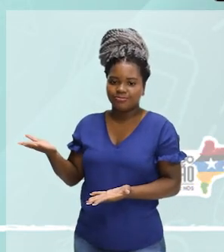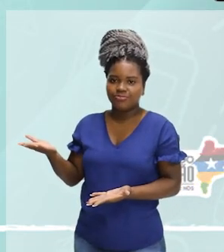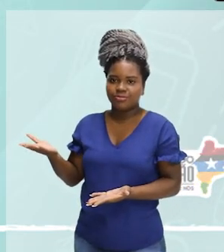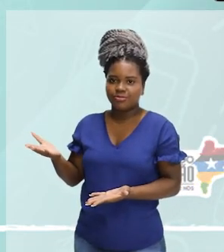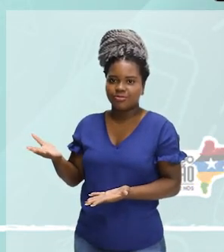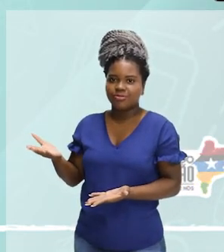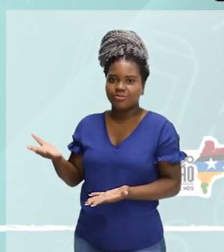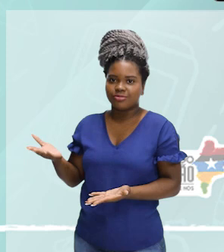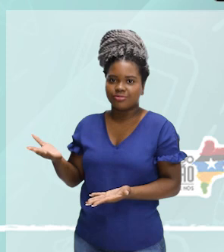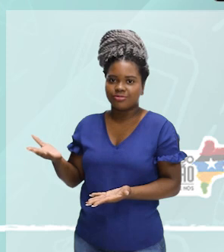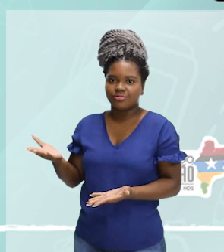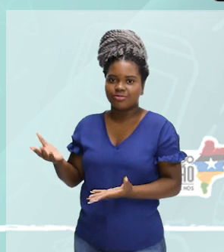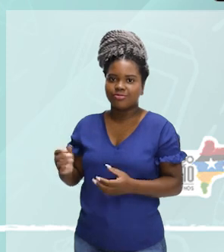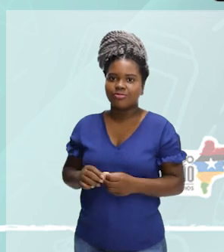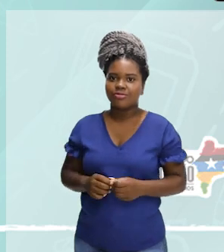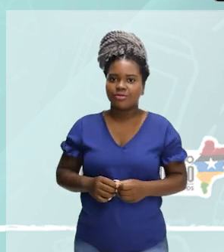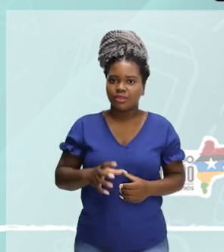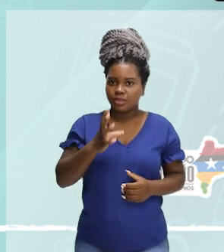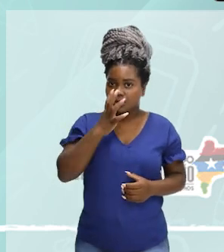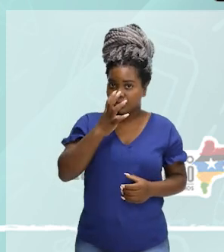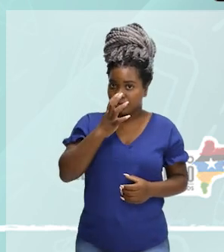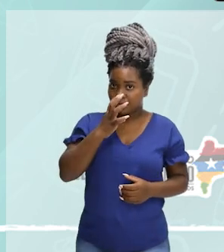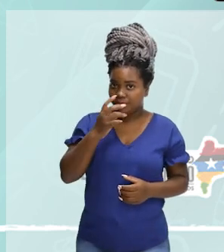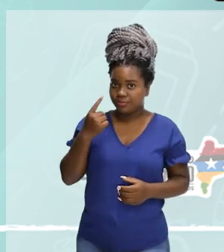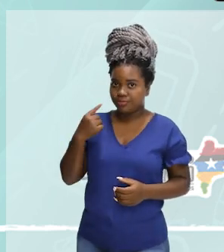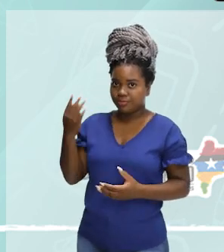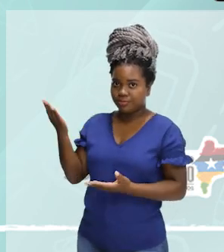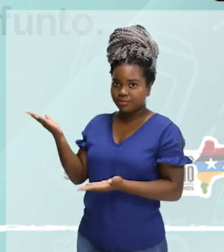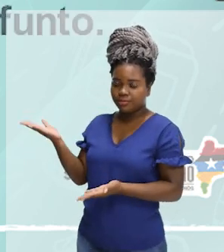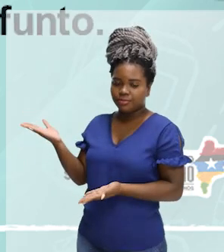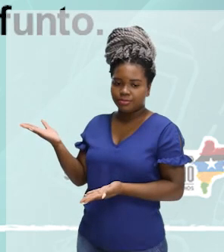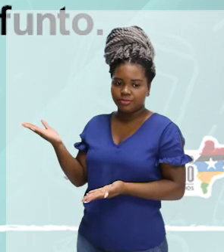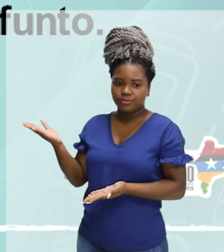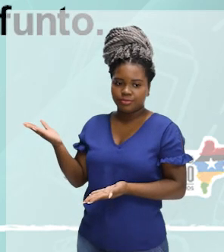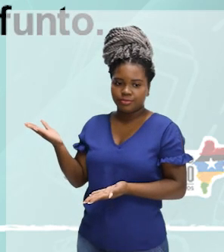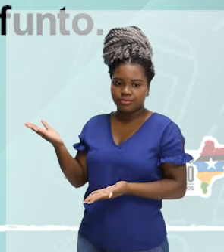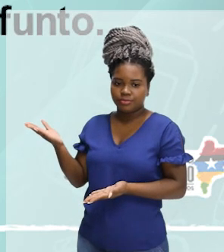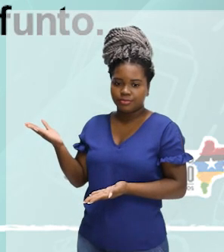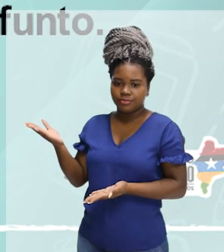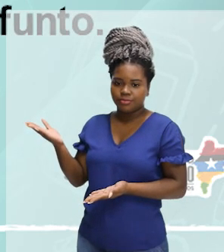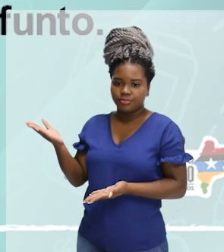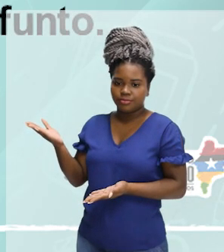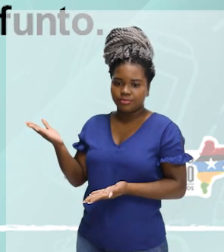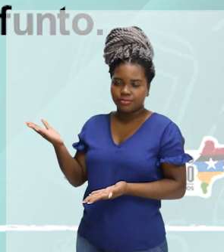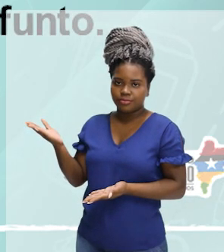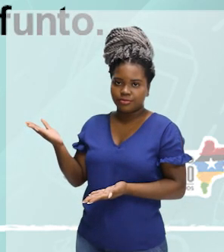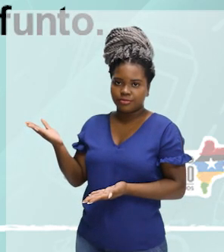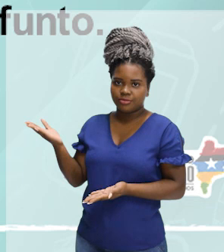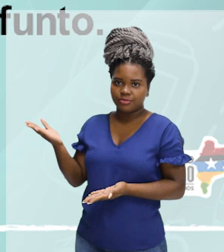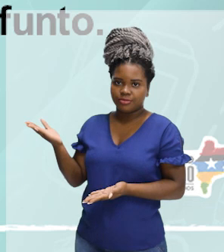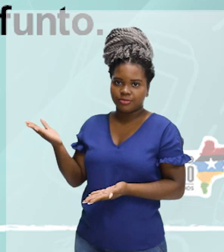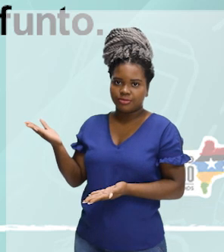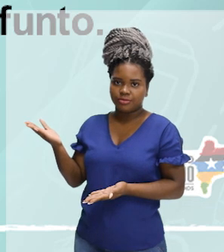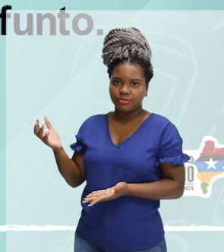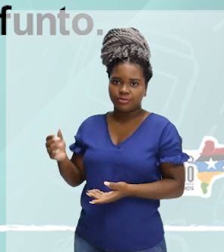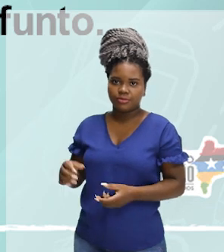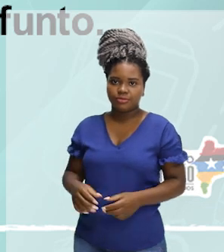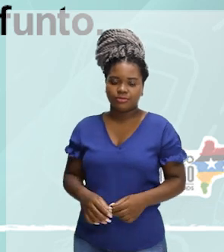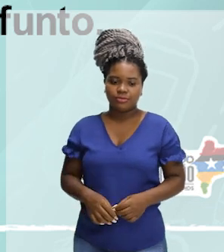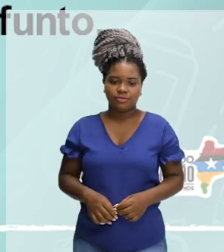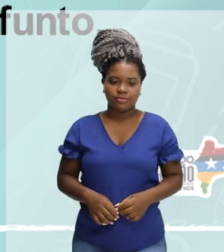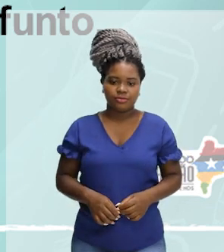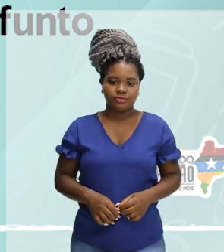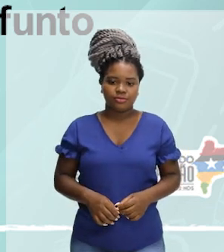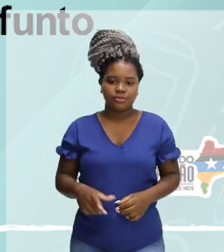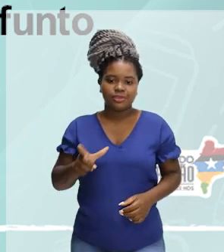uma observação para vocês. Alguns superlativos não estabelecem comparação e vêm acompanhados destas